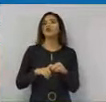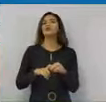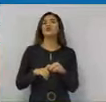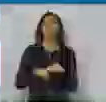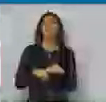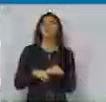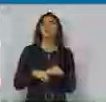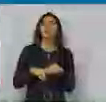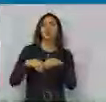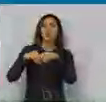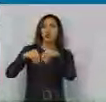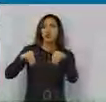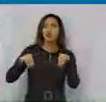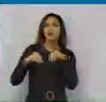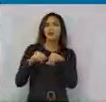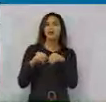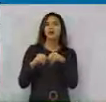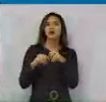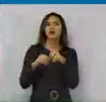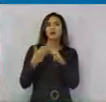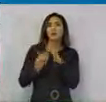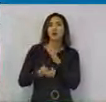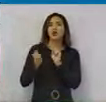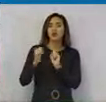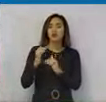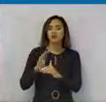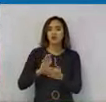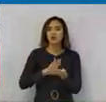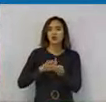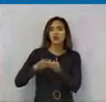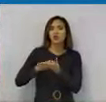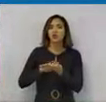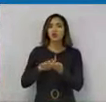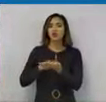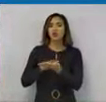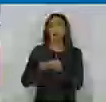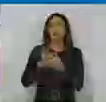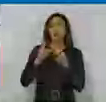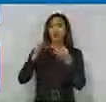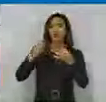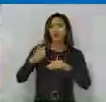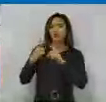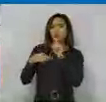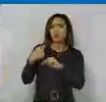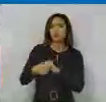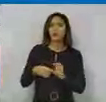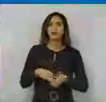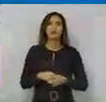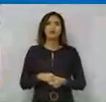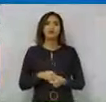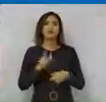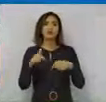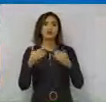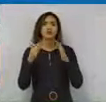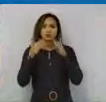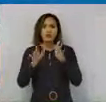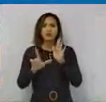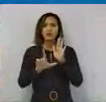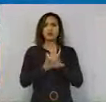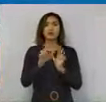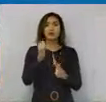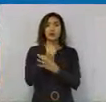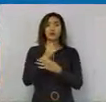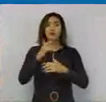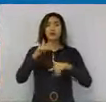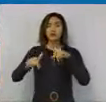degradadas durante a fase de projeto, a implantação de todas as boas práticas e atendimento à legislação focadas em segurança do